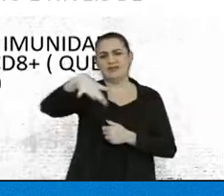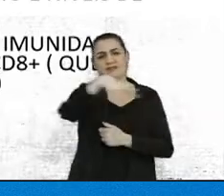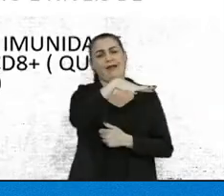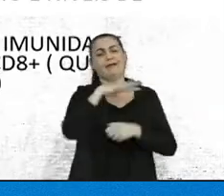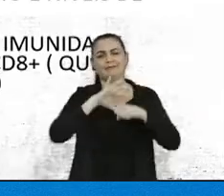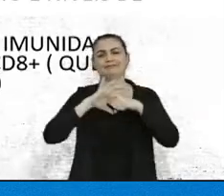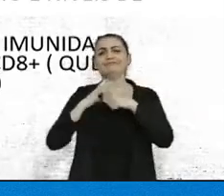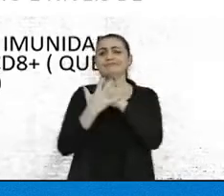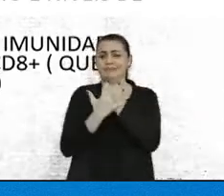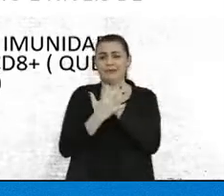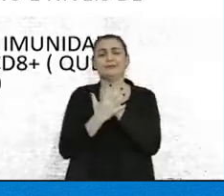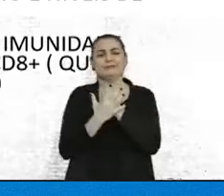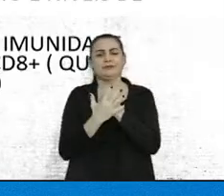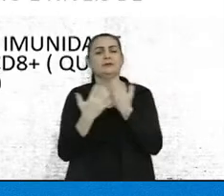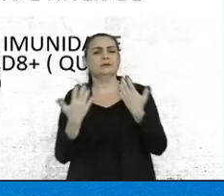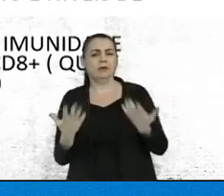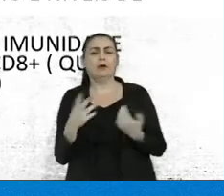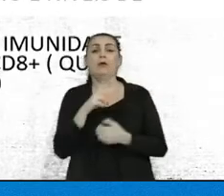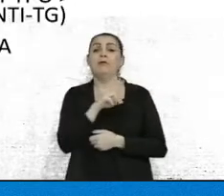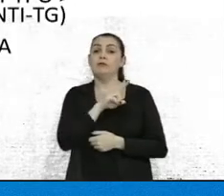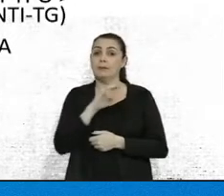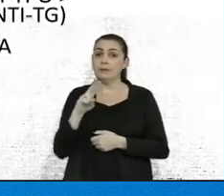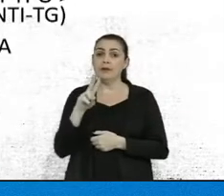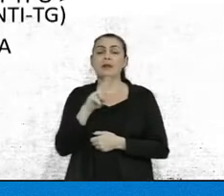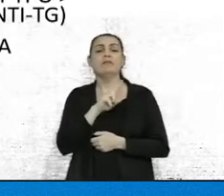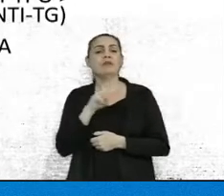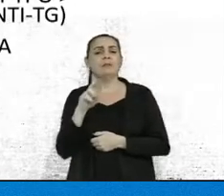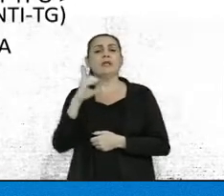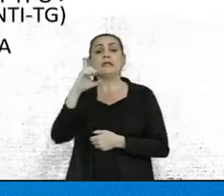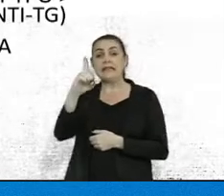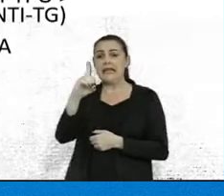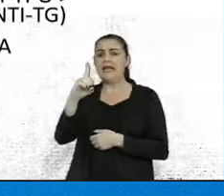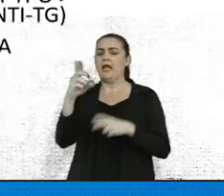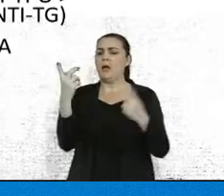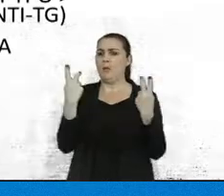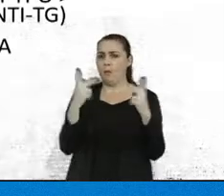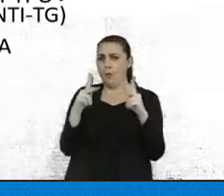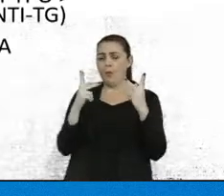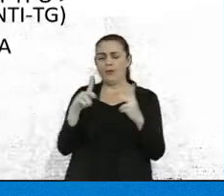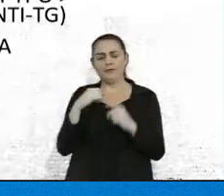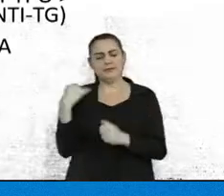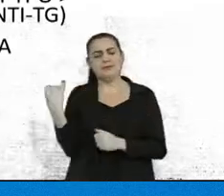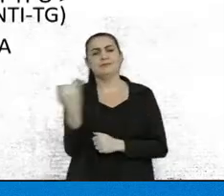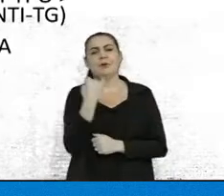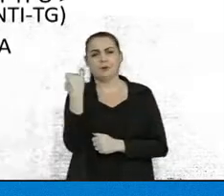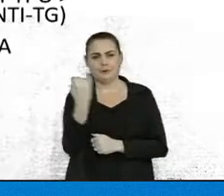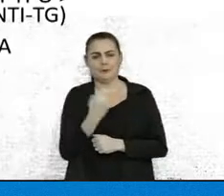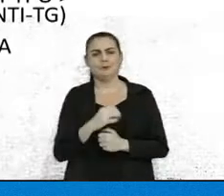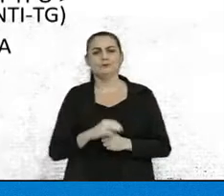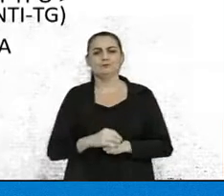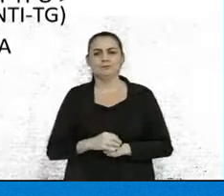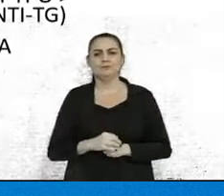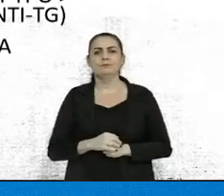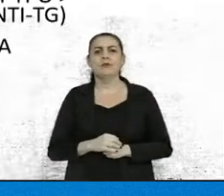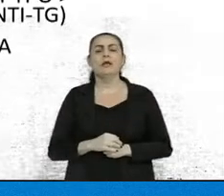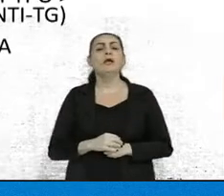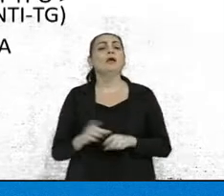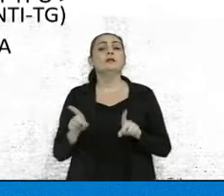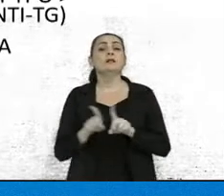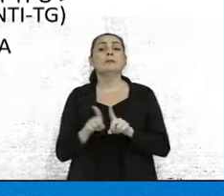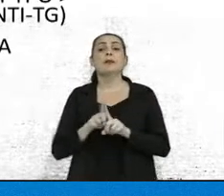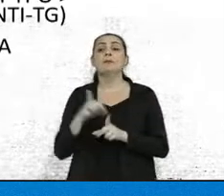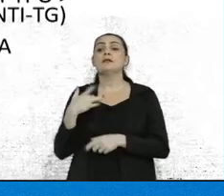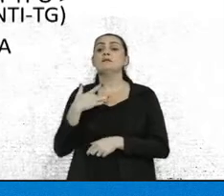é um hormônio importantíssimo para a regulação do nosso sistema imunológico. Para a saúde de tireoide, tem um mineral também que se chama selênio, que